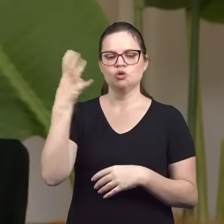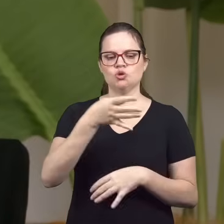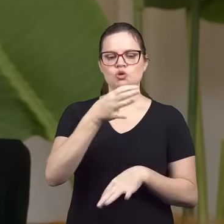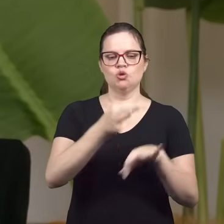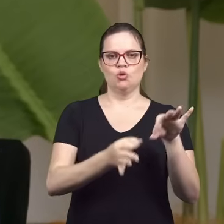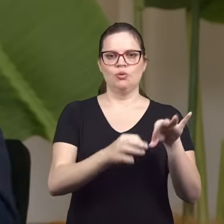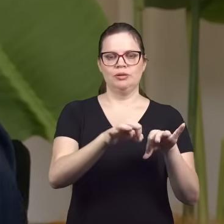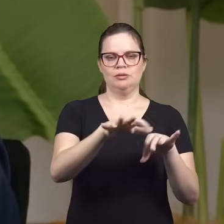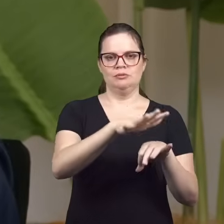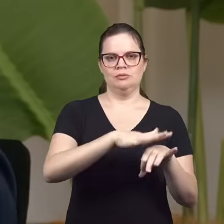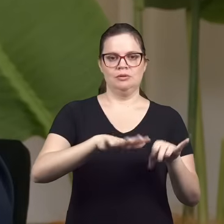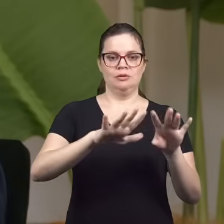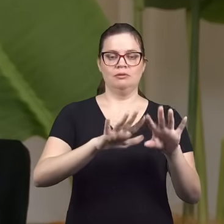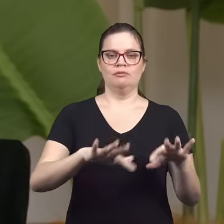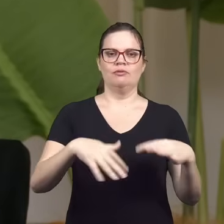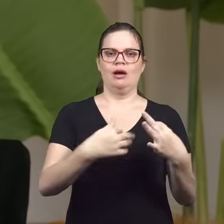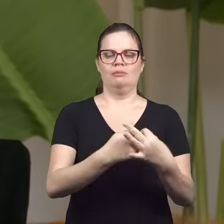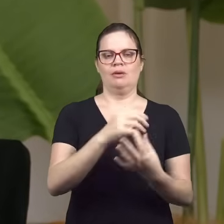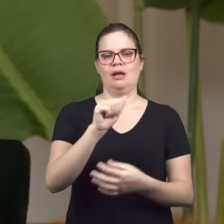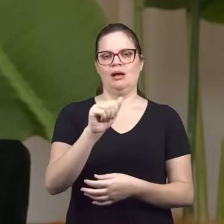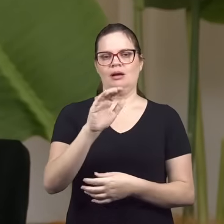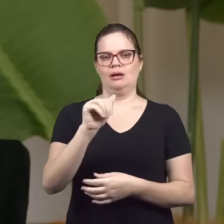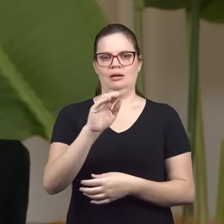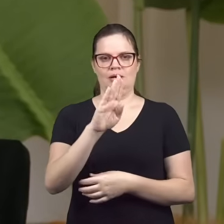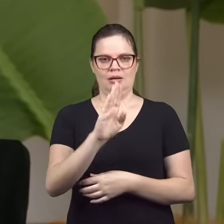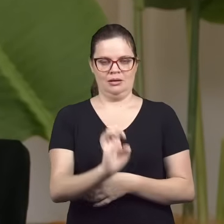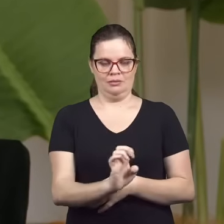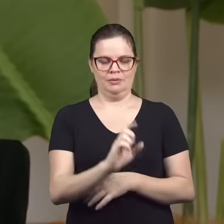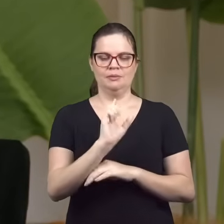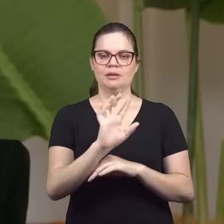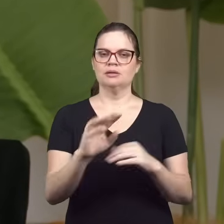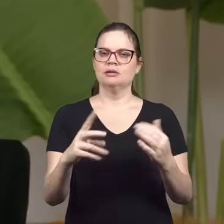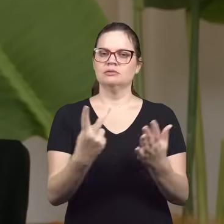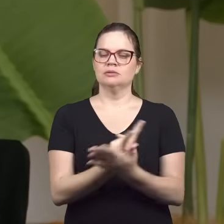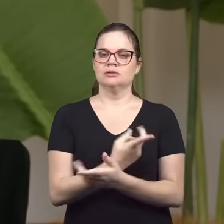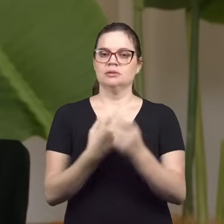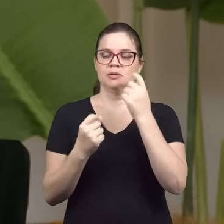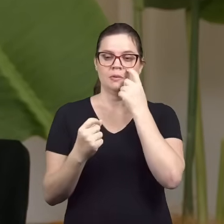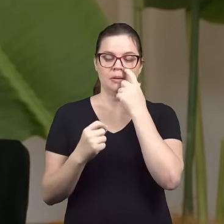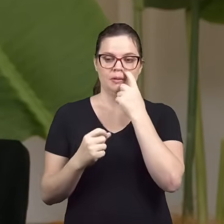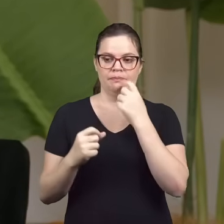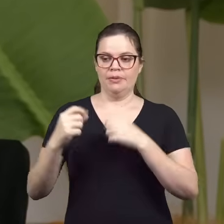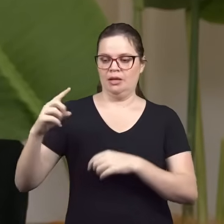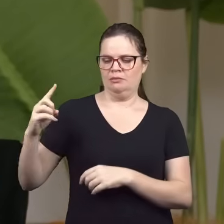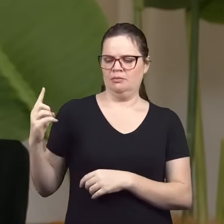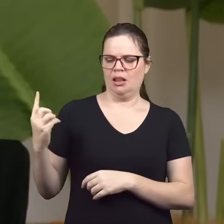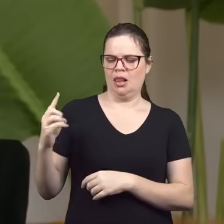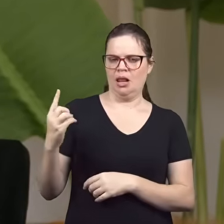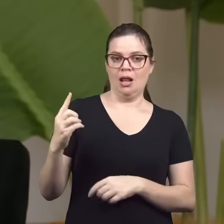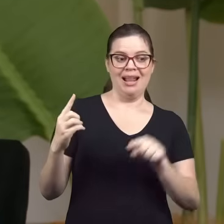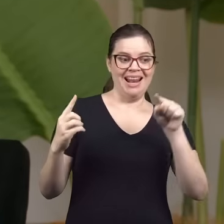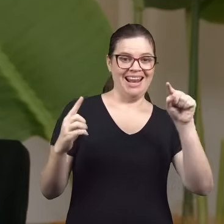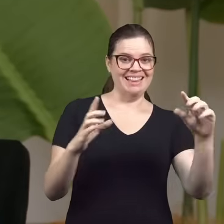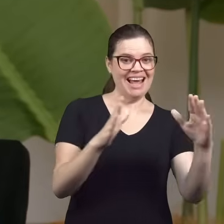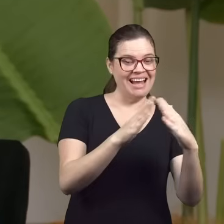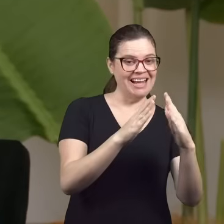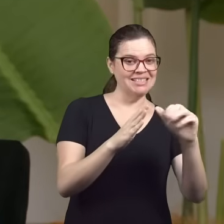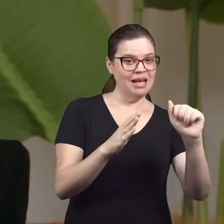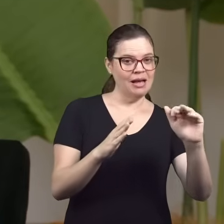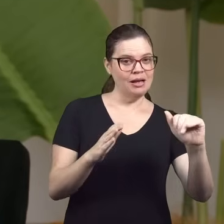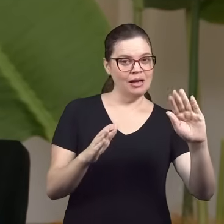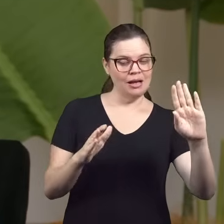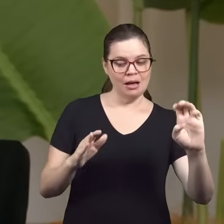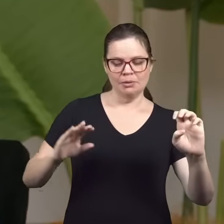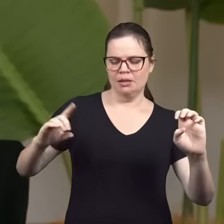ali de Acabe, e no meio do caminho ele encontrou Jonadab. E ele fez um